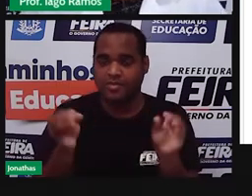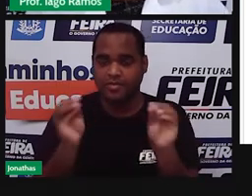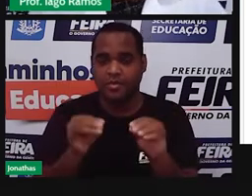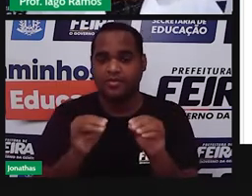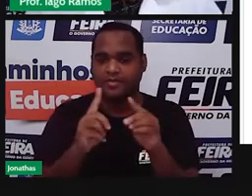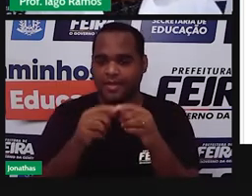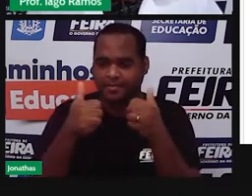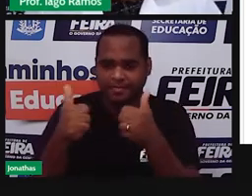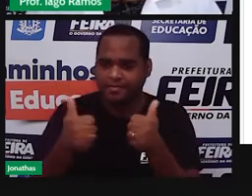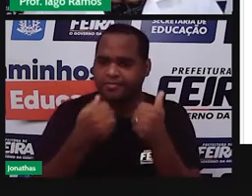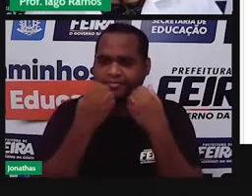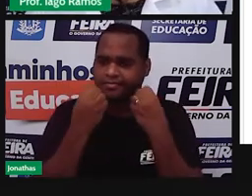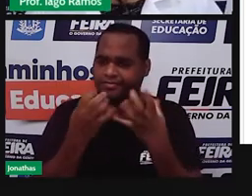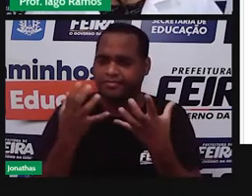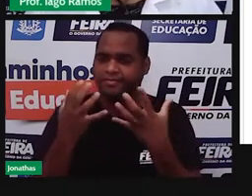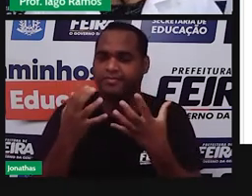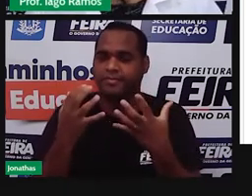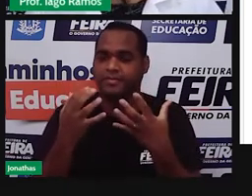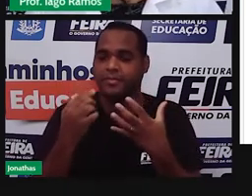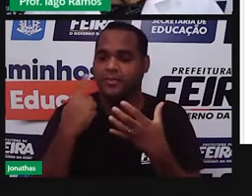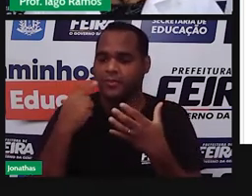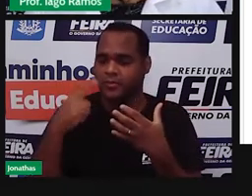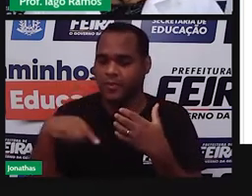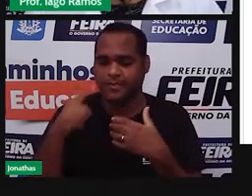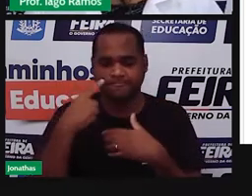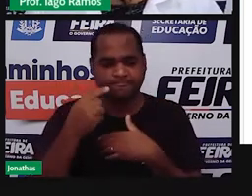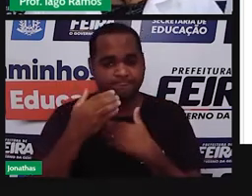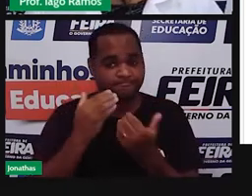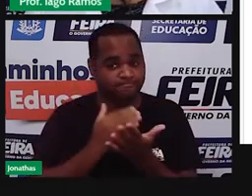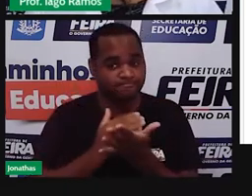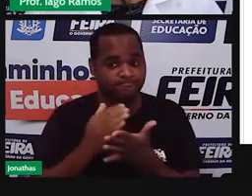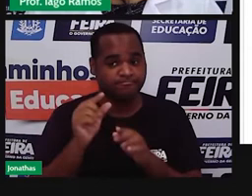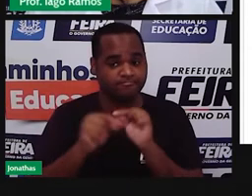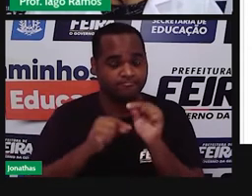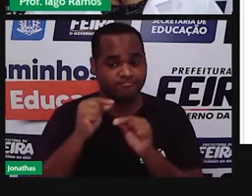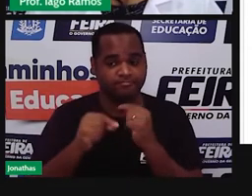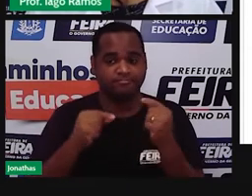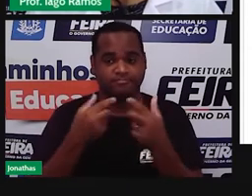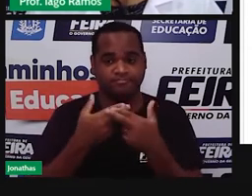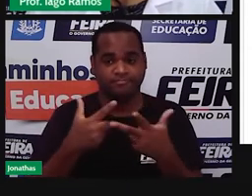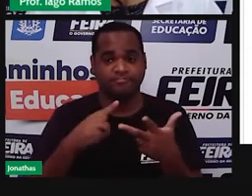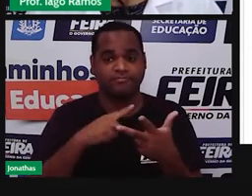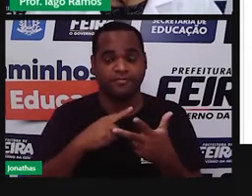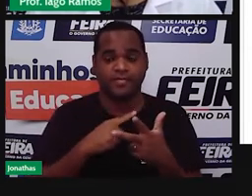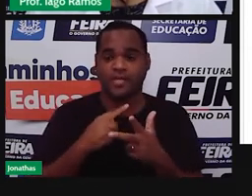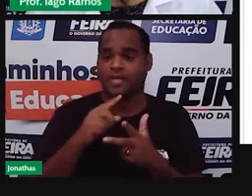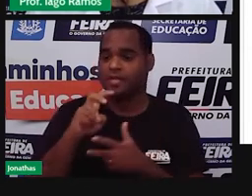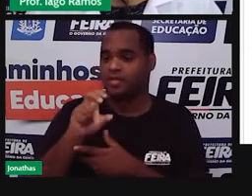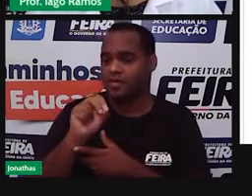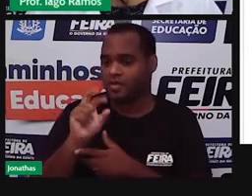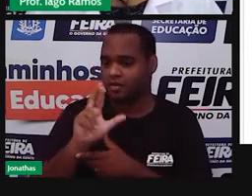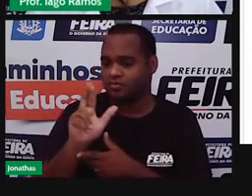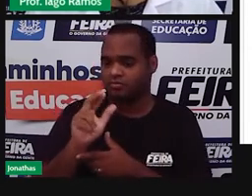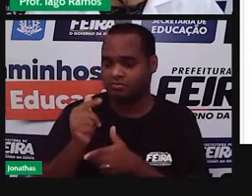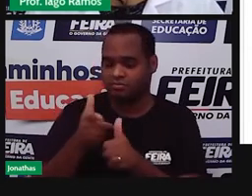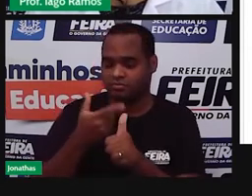Massa, bacana. Agora acompanha comigo. Se eu estou aqui devendo R$ 50 no primeiro mês,